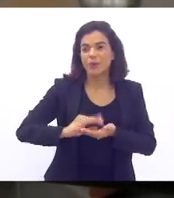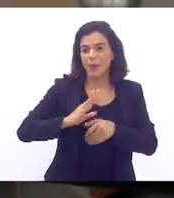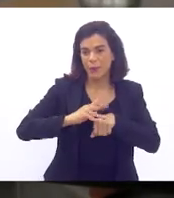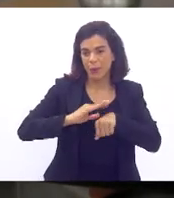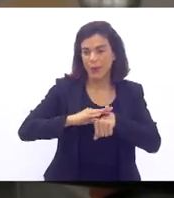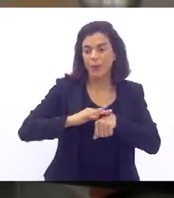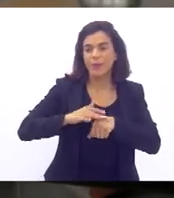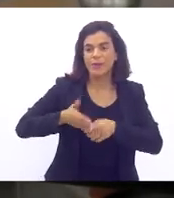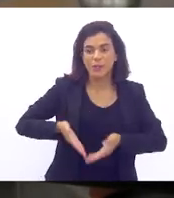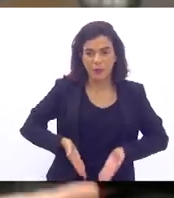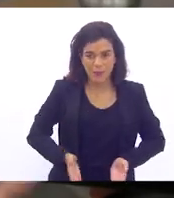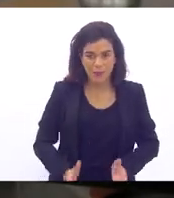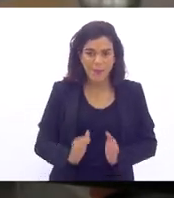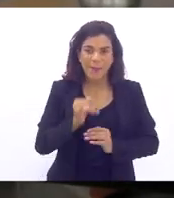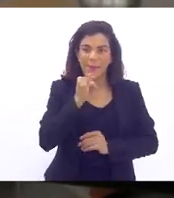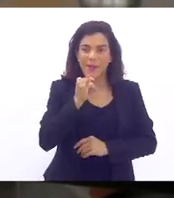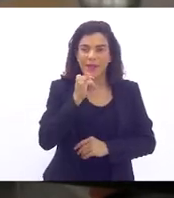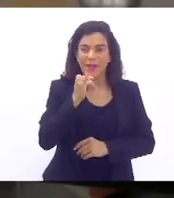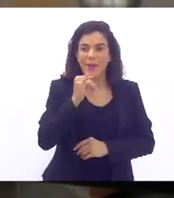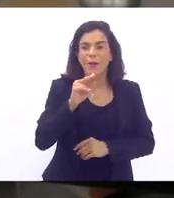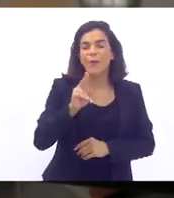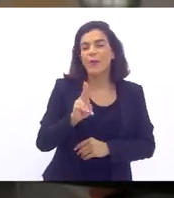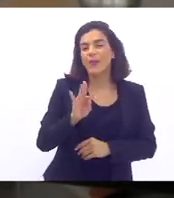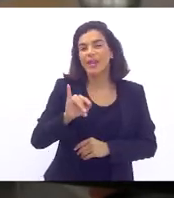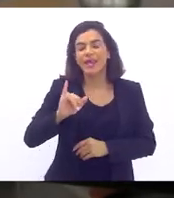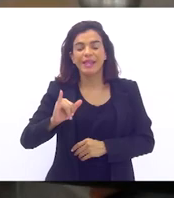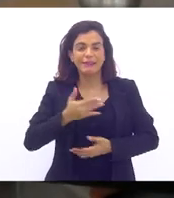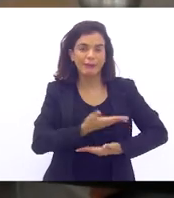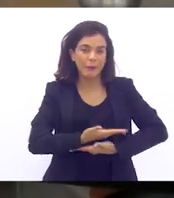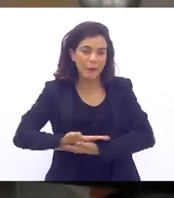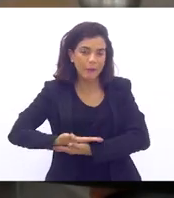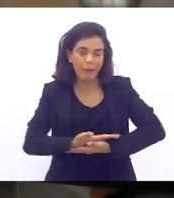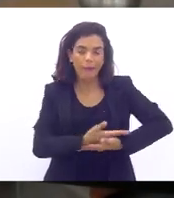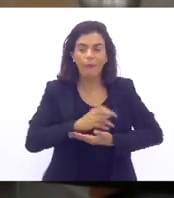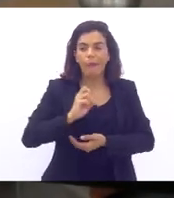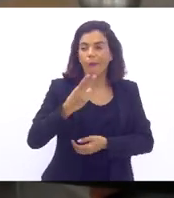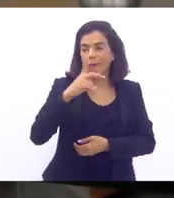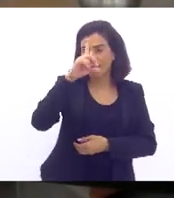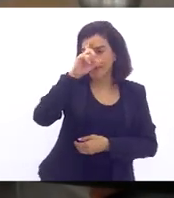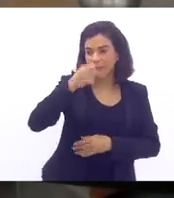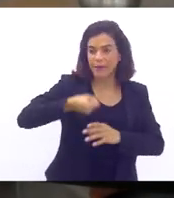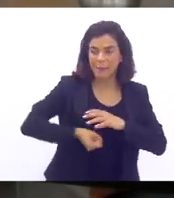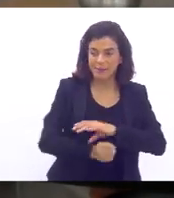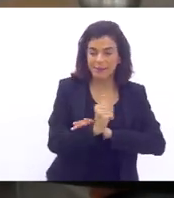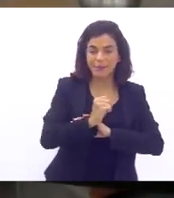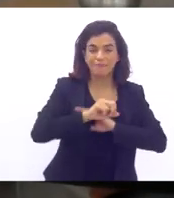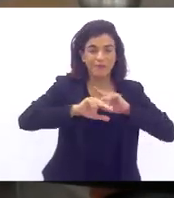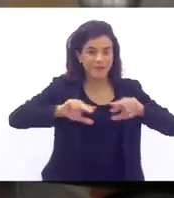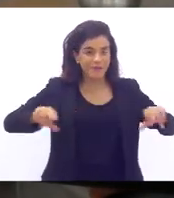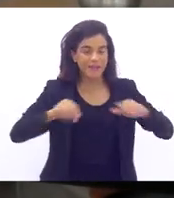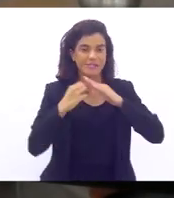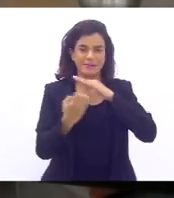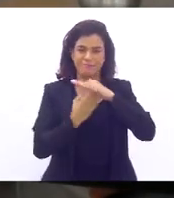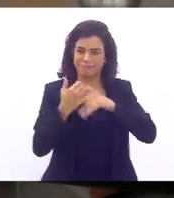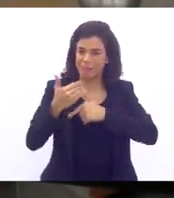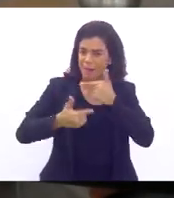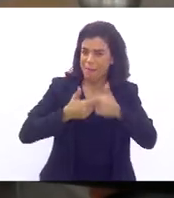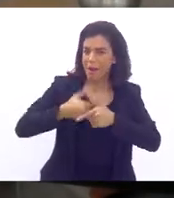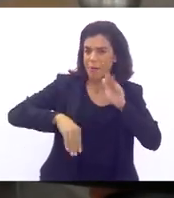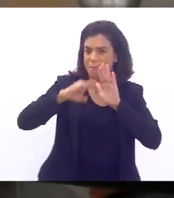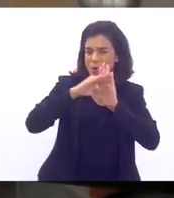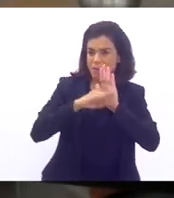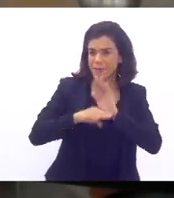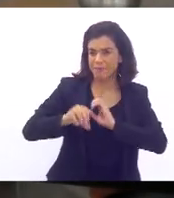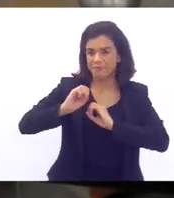de um bebê numa UTI Neonatal né numa maternidade então muitas empresas trabalham com os programas educacionais então